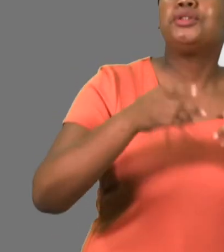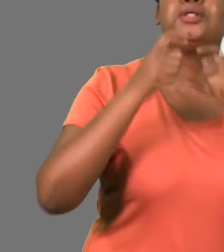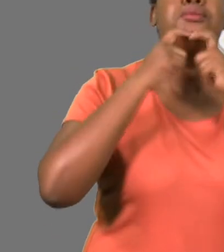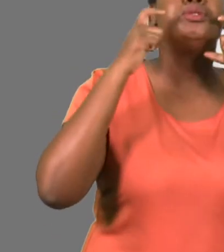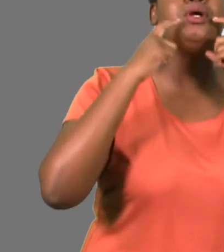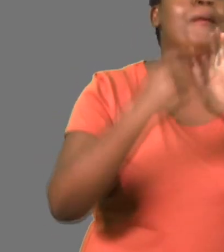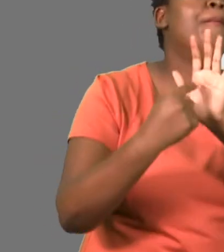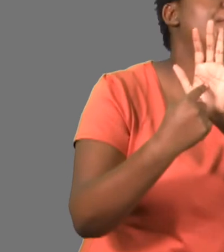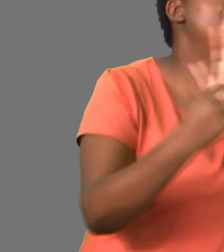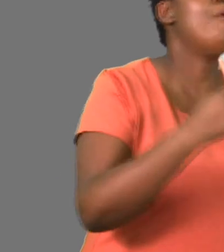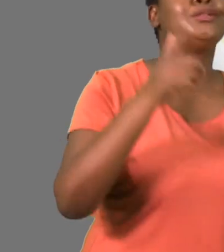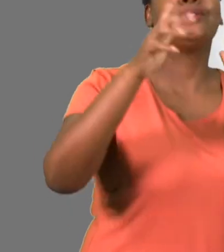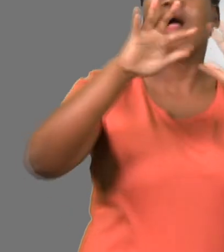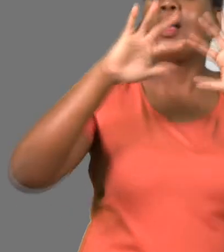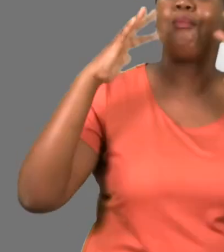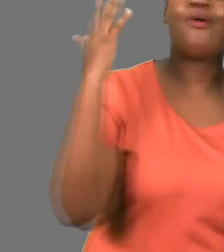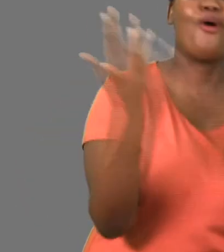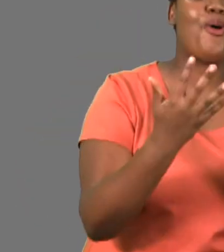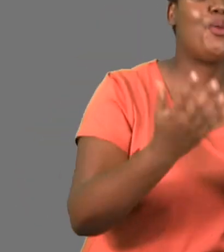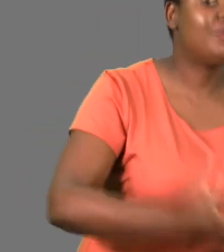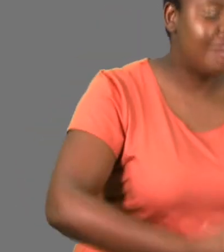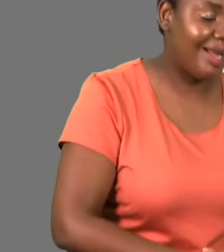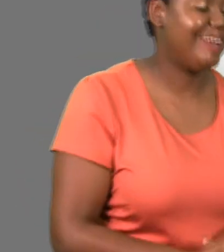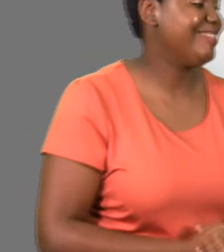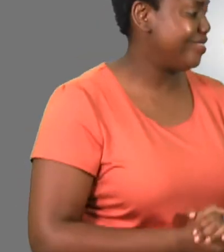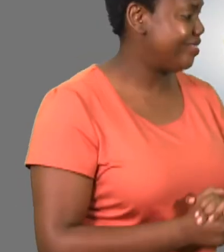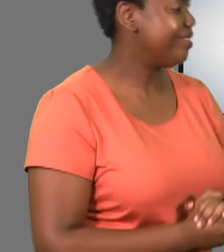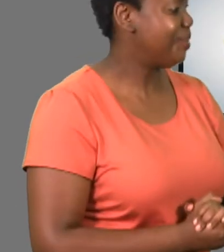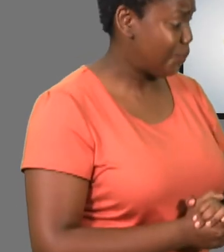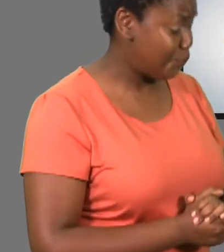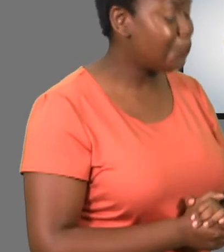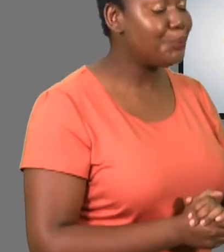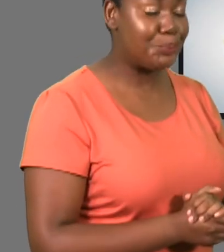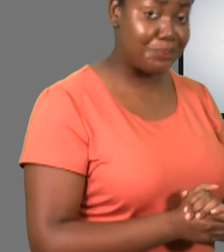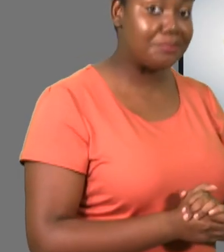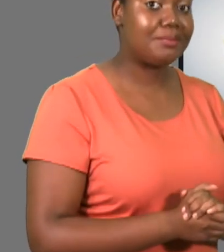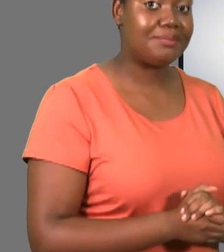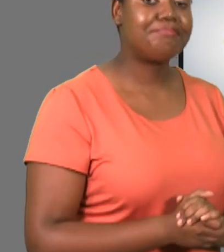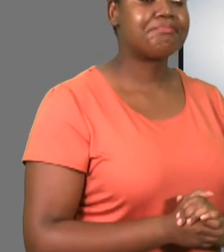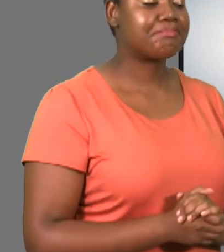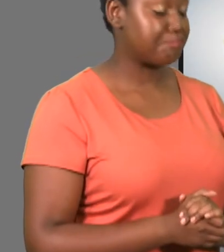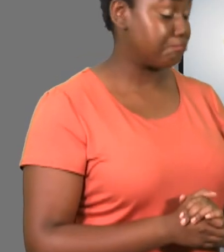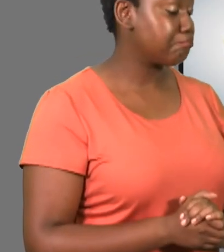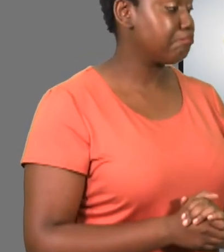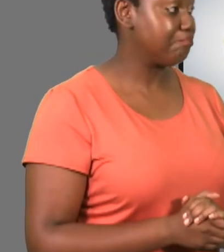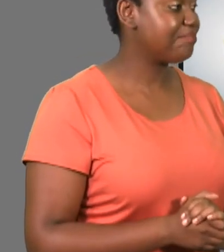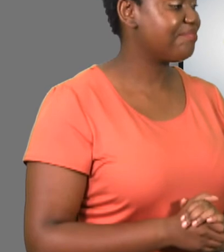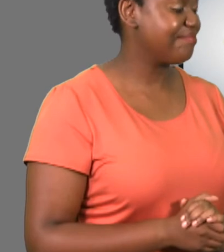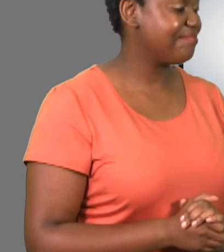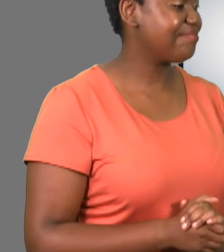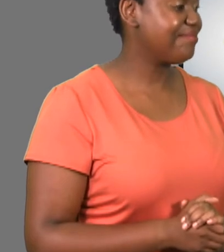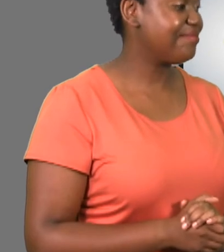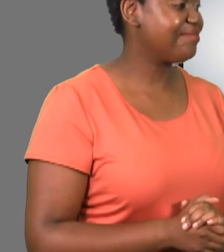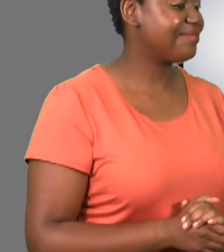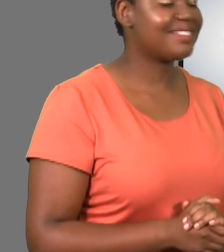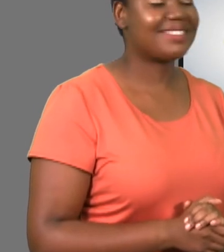Moçambicanos a colocarem o país na rota do mundo. Agora é a vez do cinema.